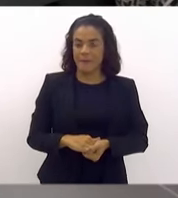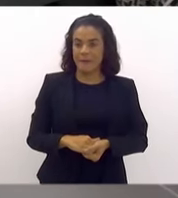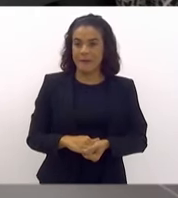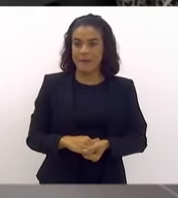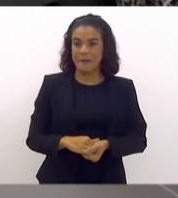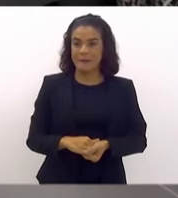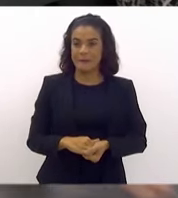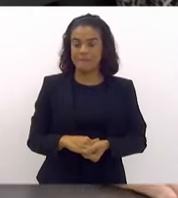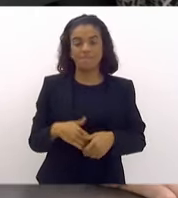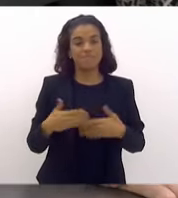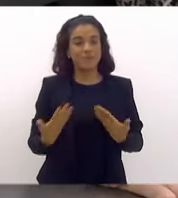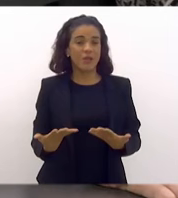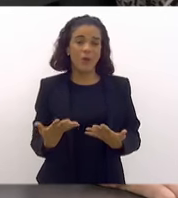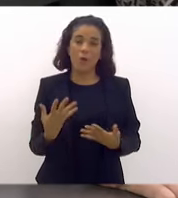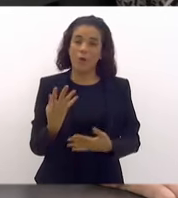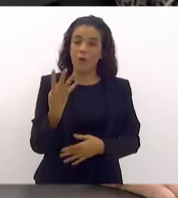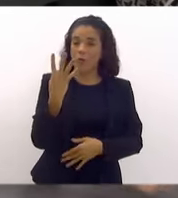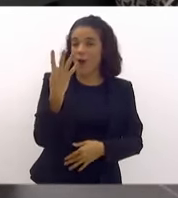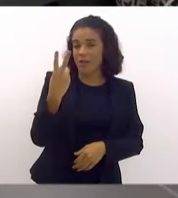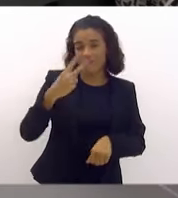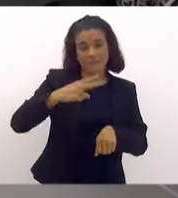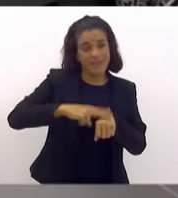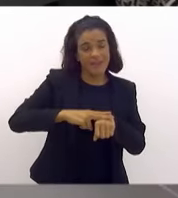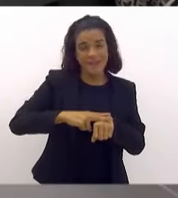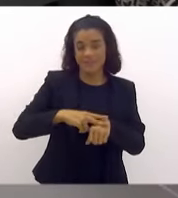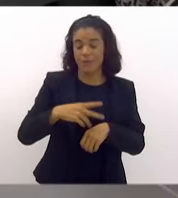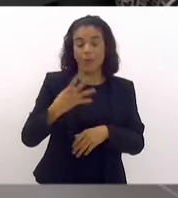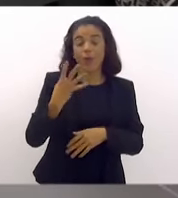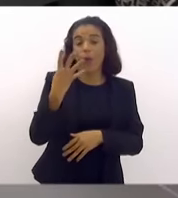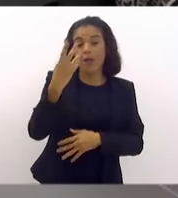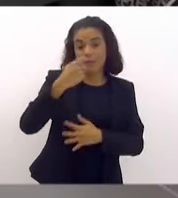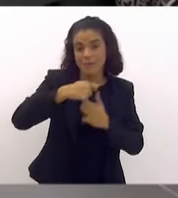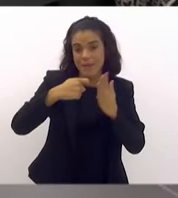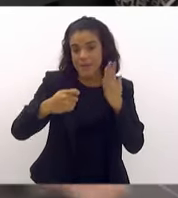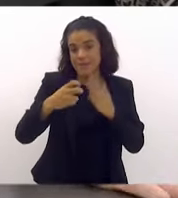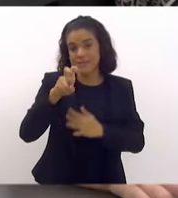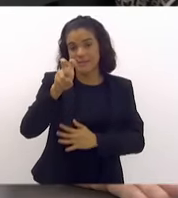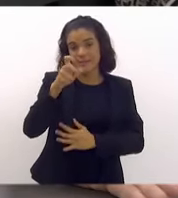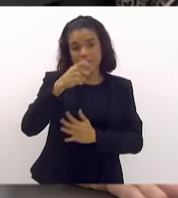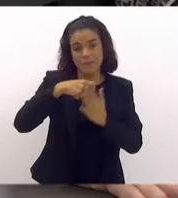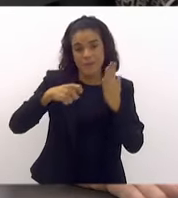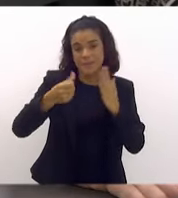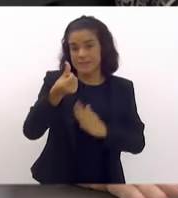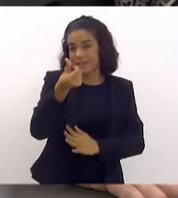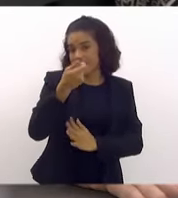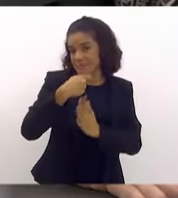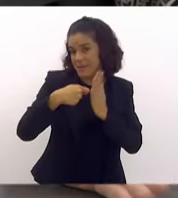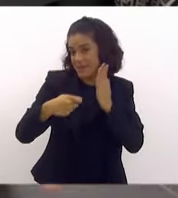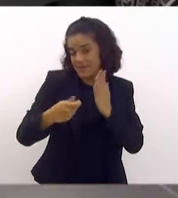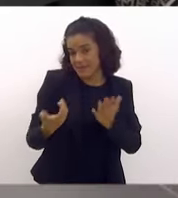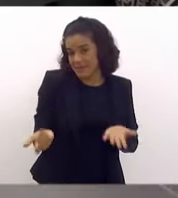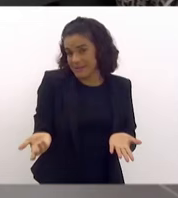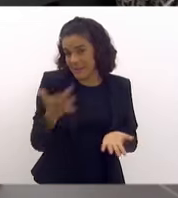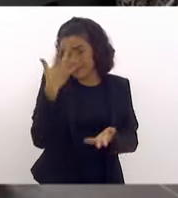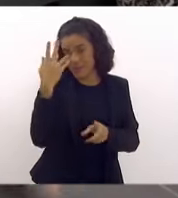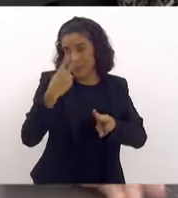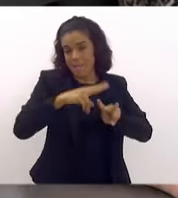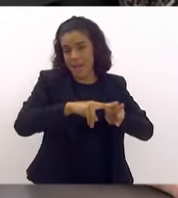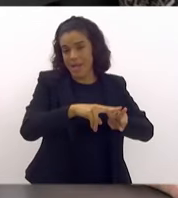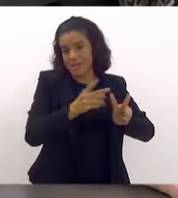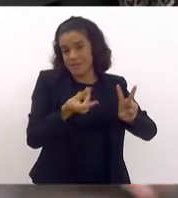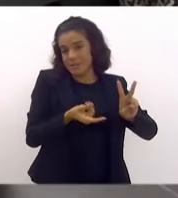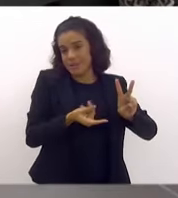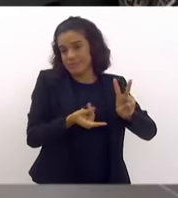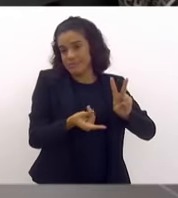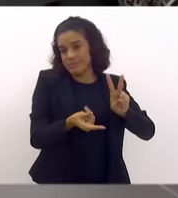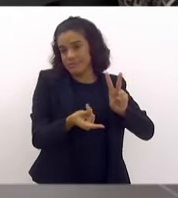e nisso são quatro vezes que o cidadão são 4 meses 5 meses que o cidadão tá no cárcere isso aconteceu tanto